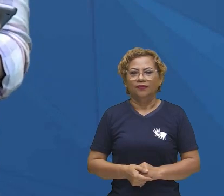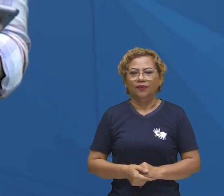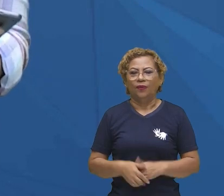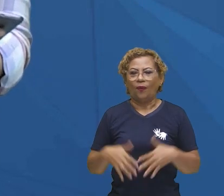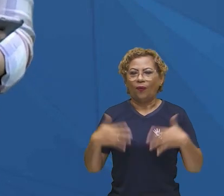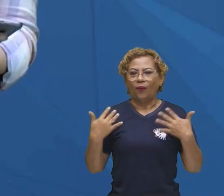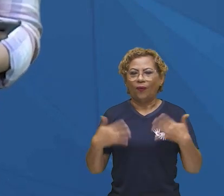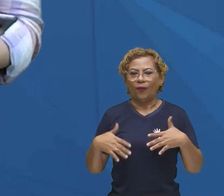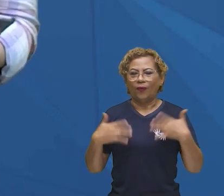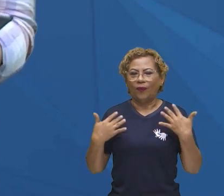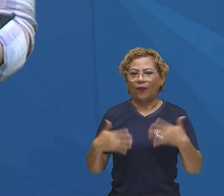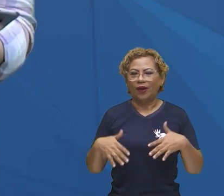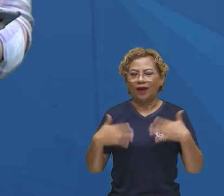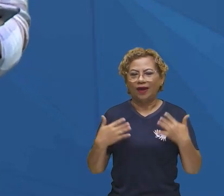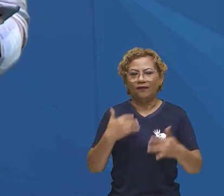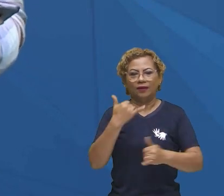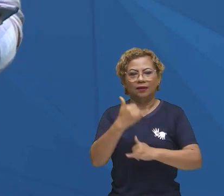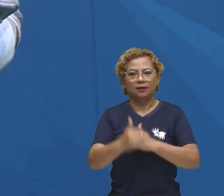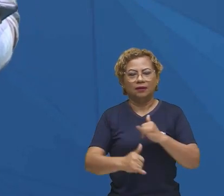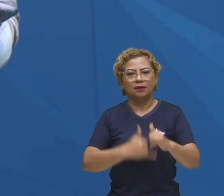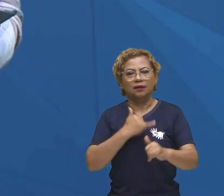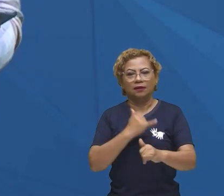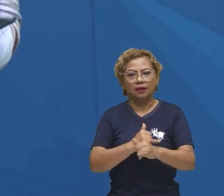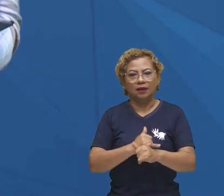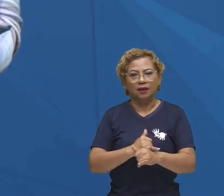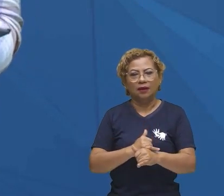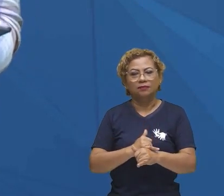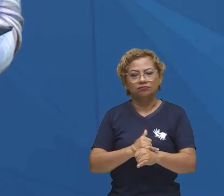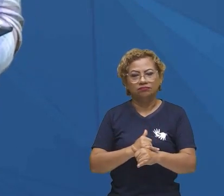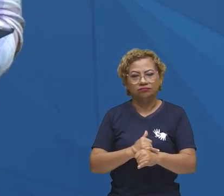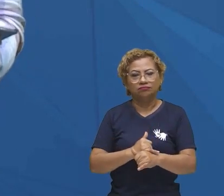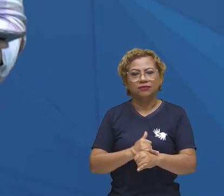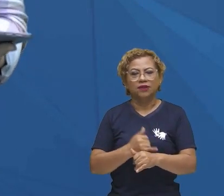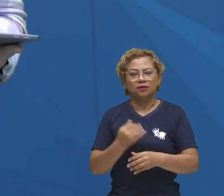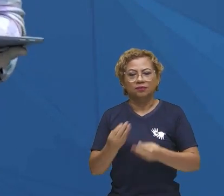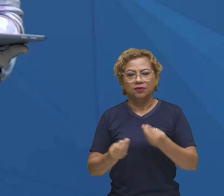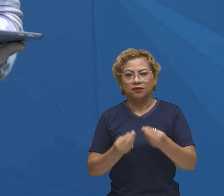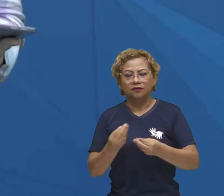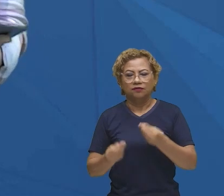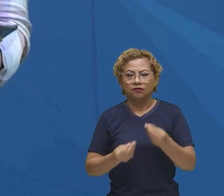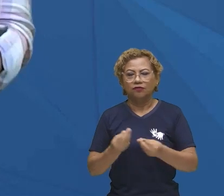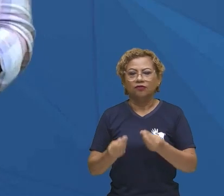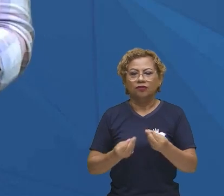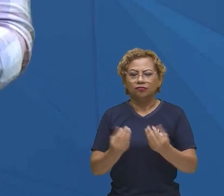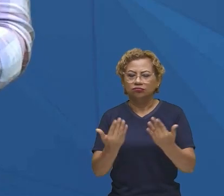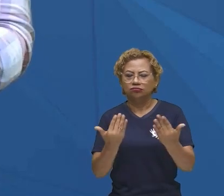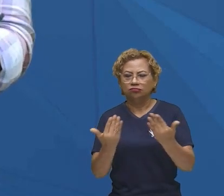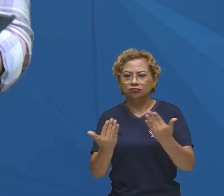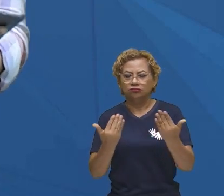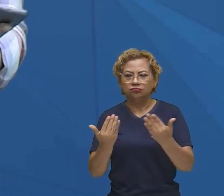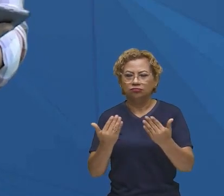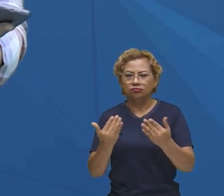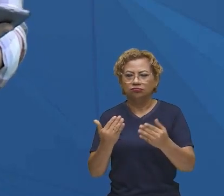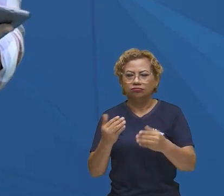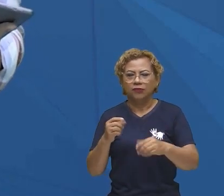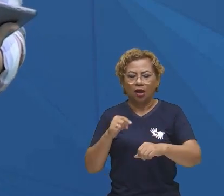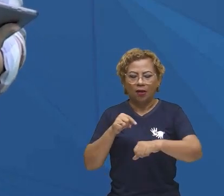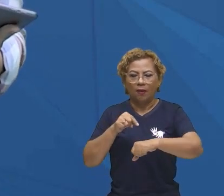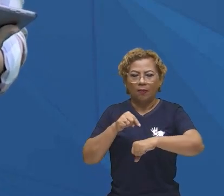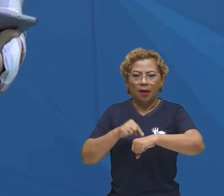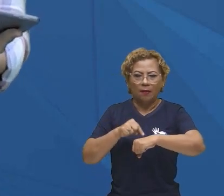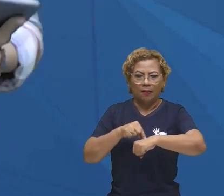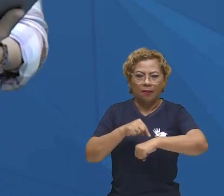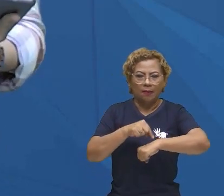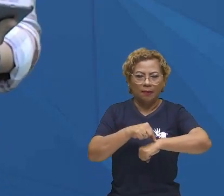que curioso, gente. Ela tem mais ou menos o peso de um morango. Então, por mais que a gente tenha esse monte de